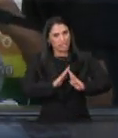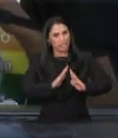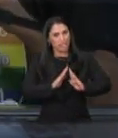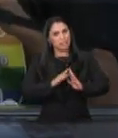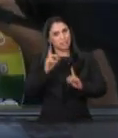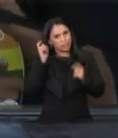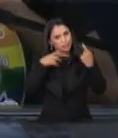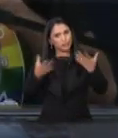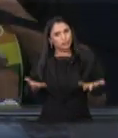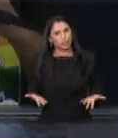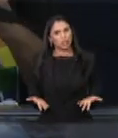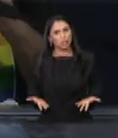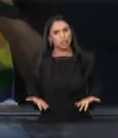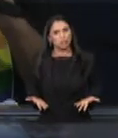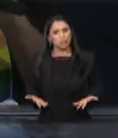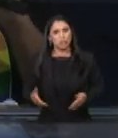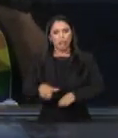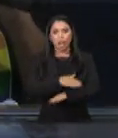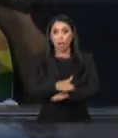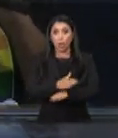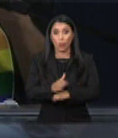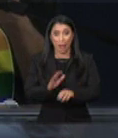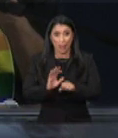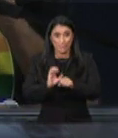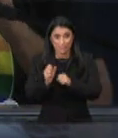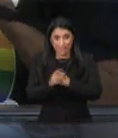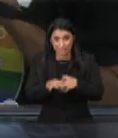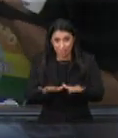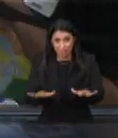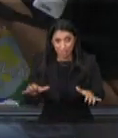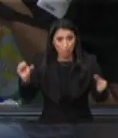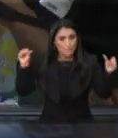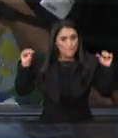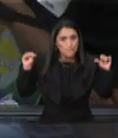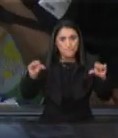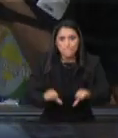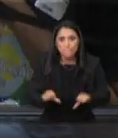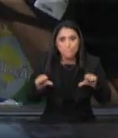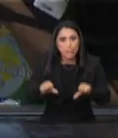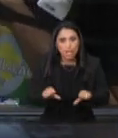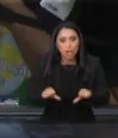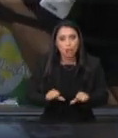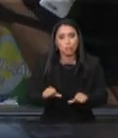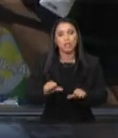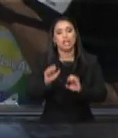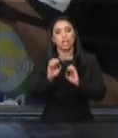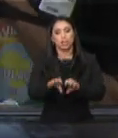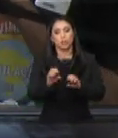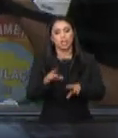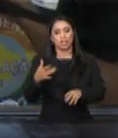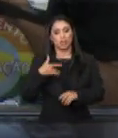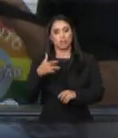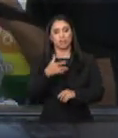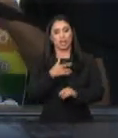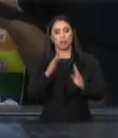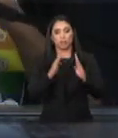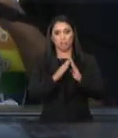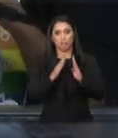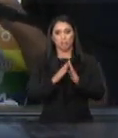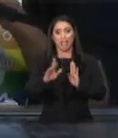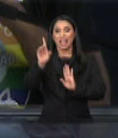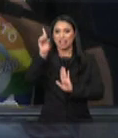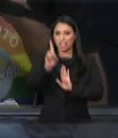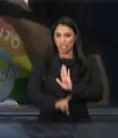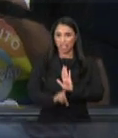nas ruas é difícil e agora com a pandemia ficou muito mais complicado pois educação saúde e Habitação é direito do povo